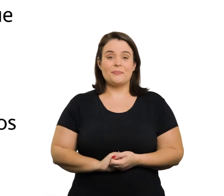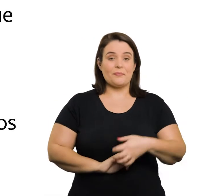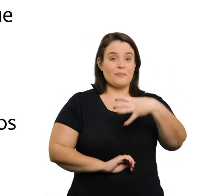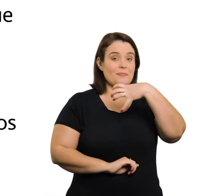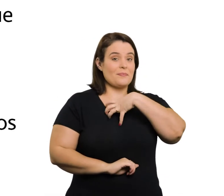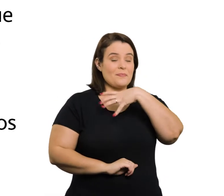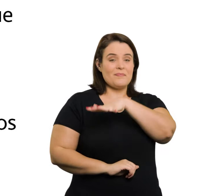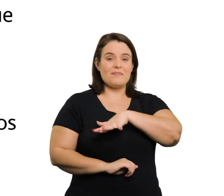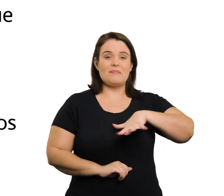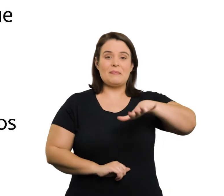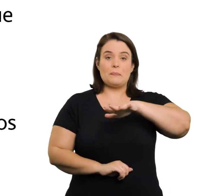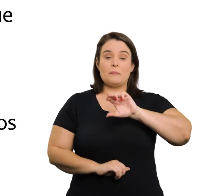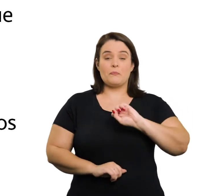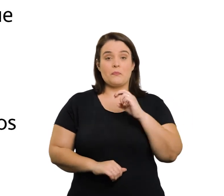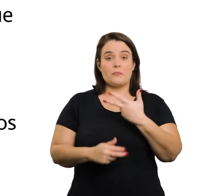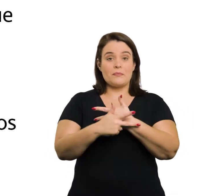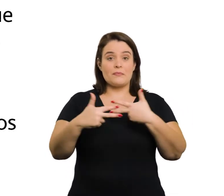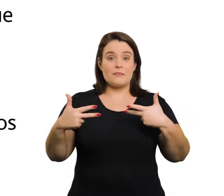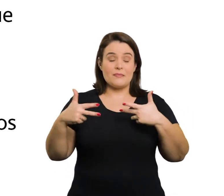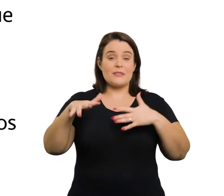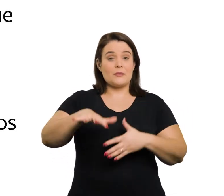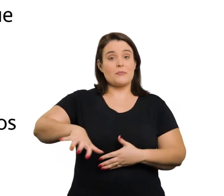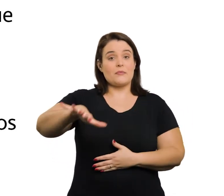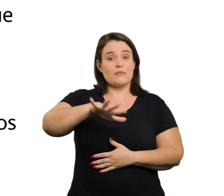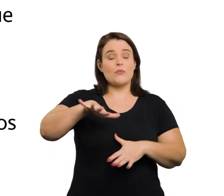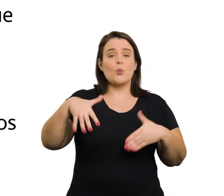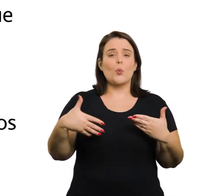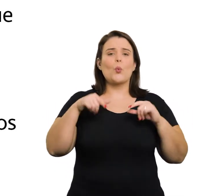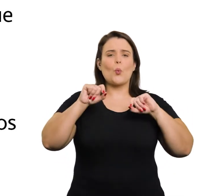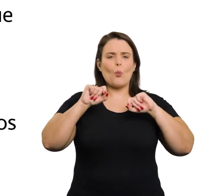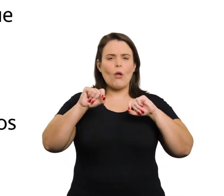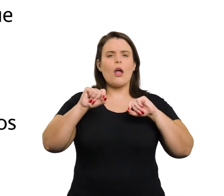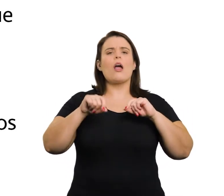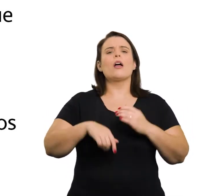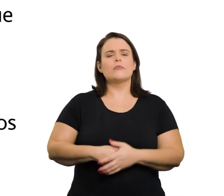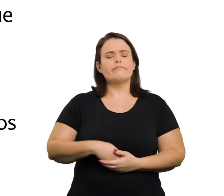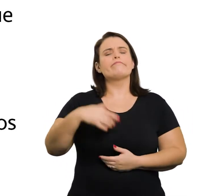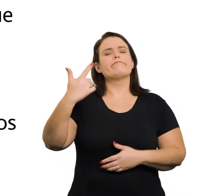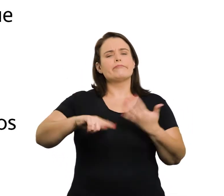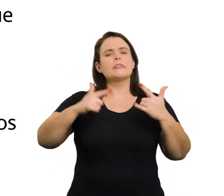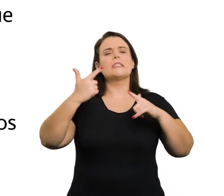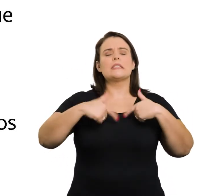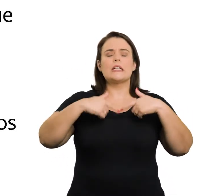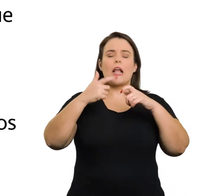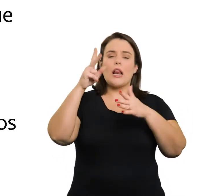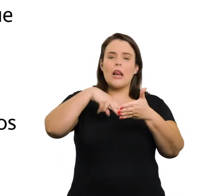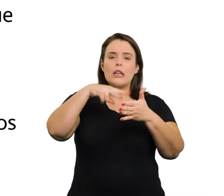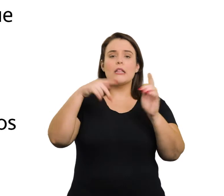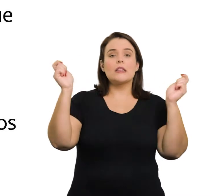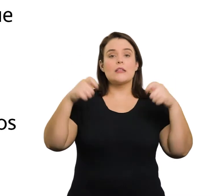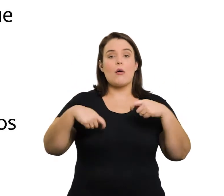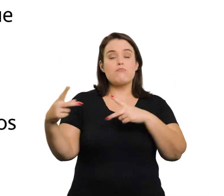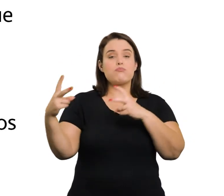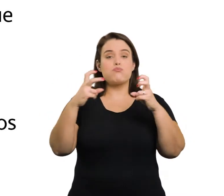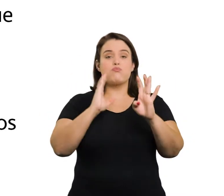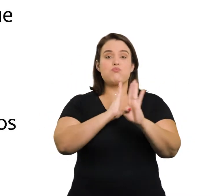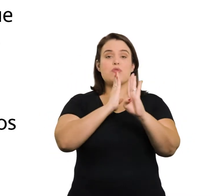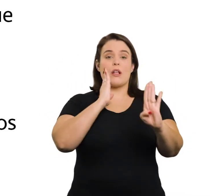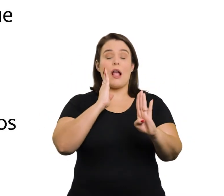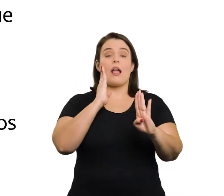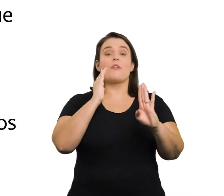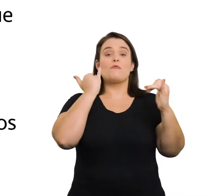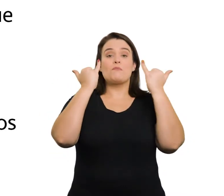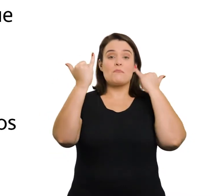Essa característica do ambiente ou elemento espacial faz com que seja redundante e legível quanto a apresentações